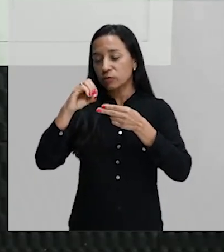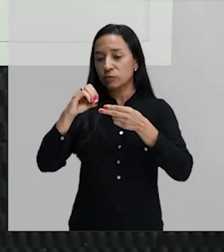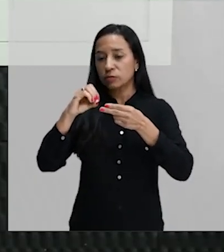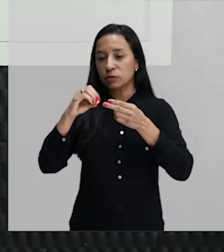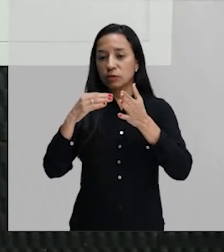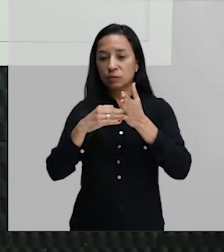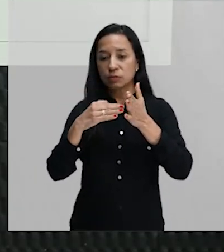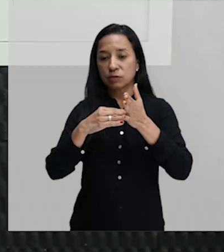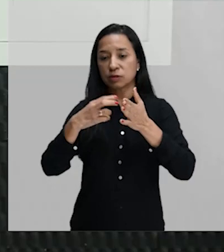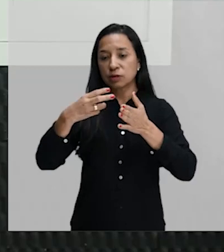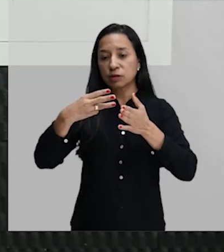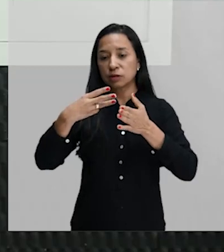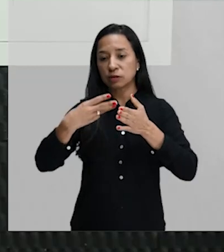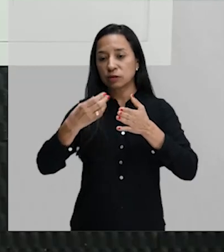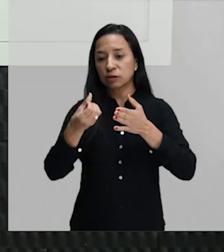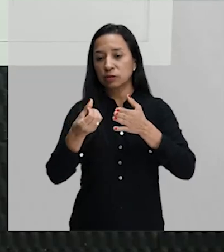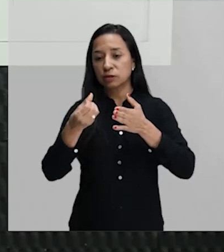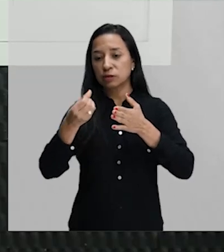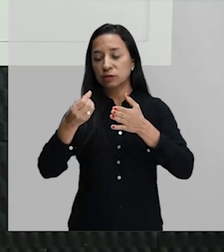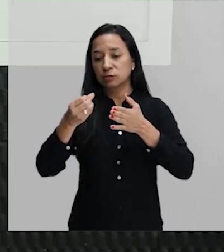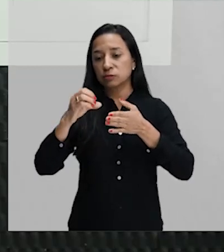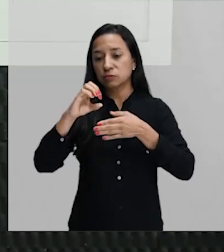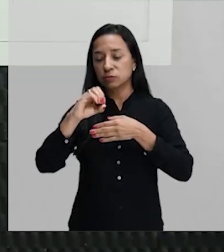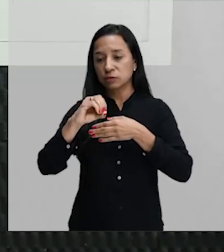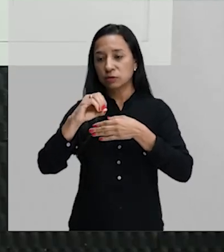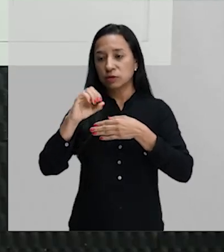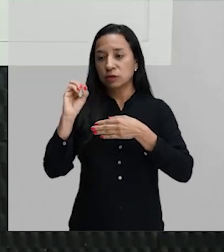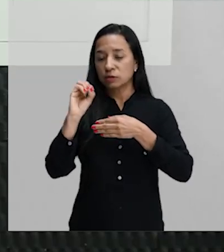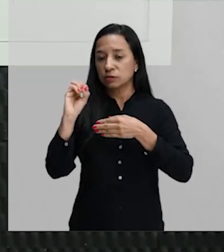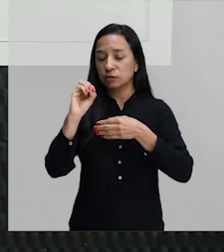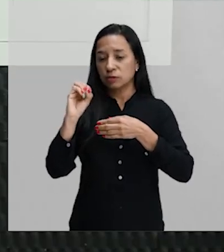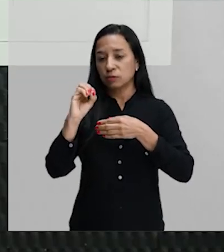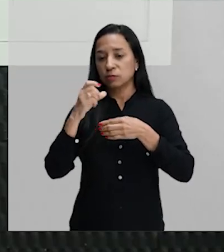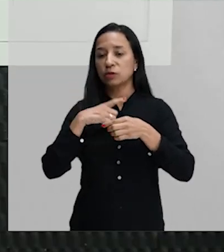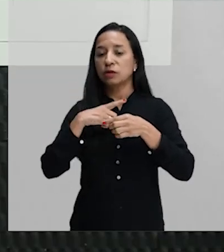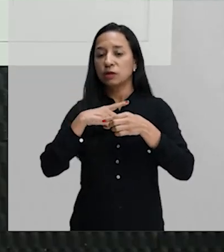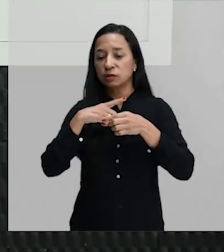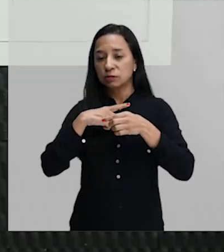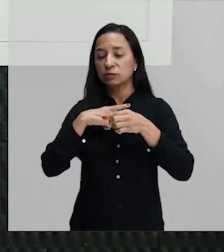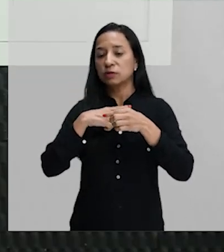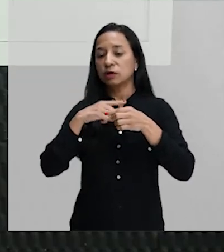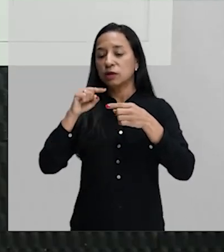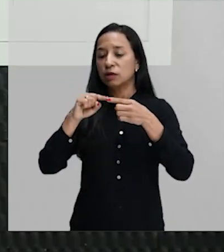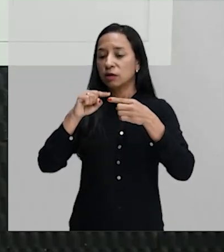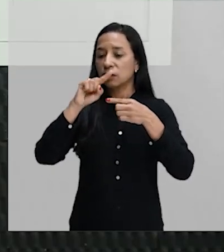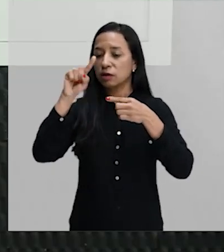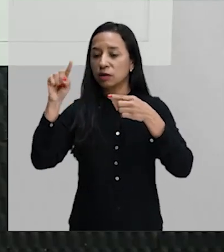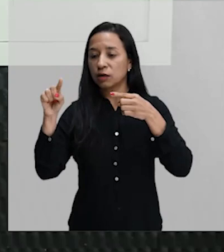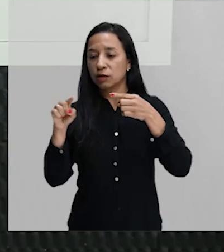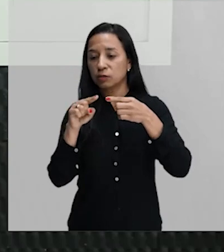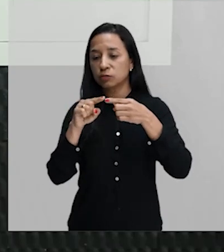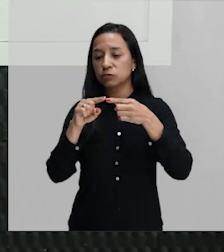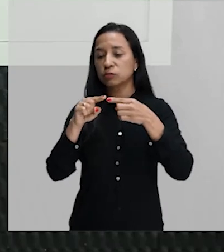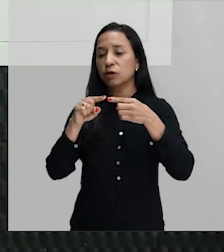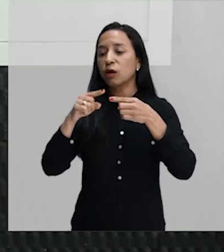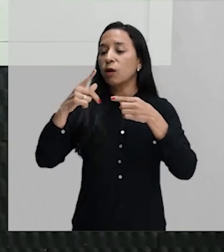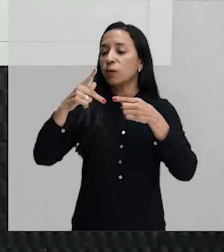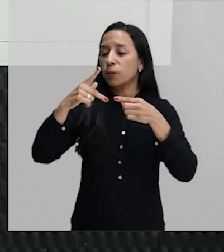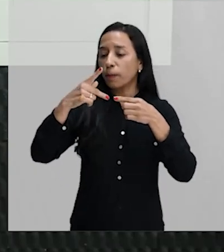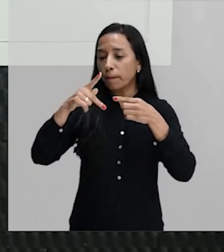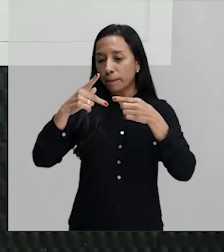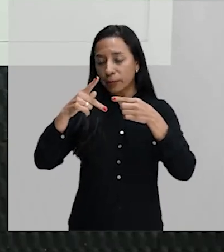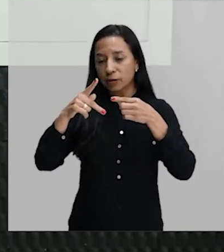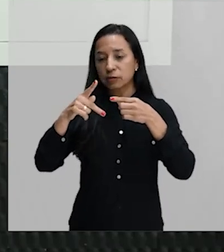Então você vai ter arco, né, que pertence ao primeiro quadrante, né, que vai de 0 a 90. Você